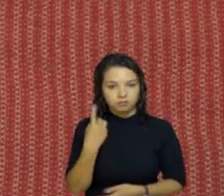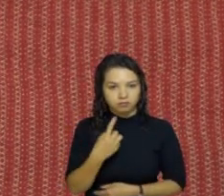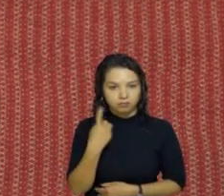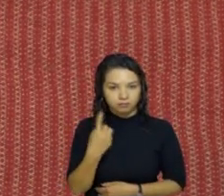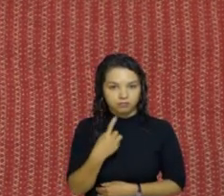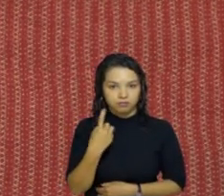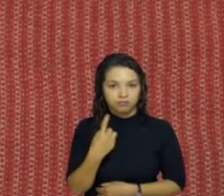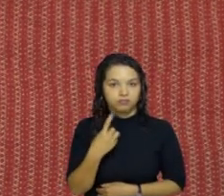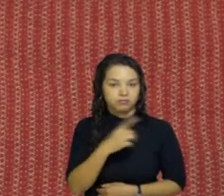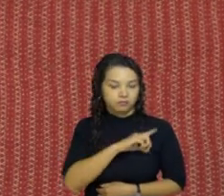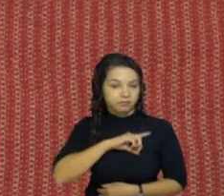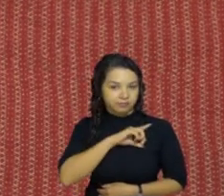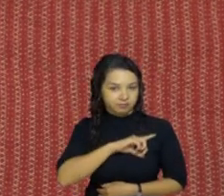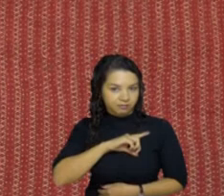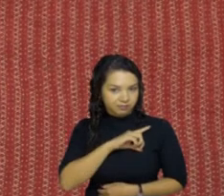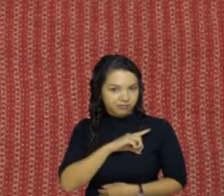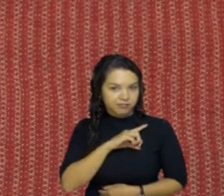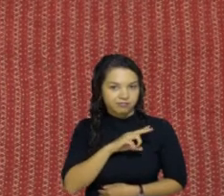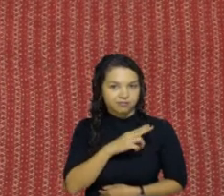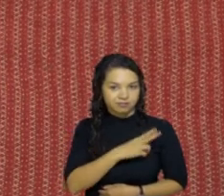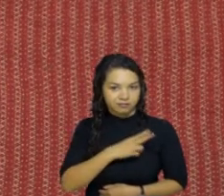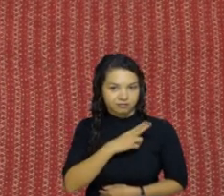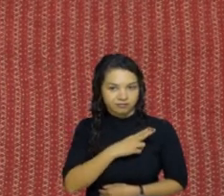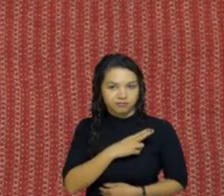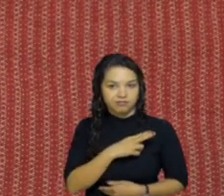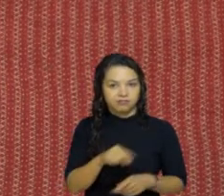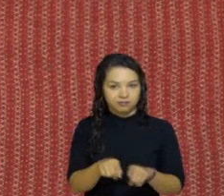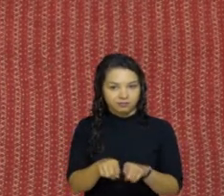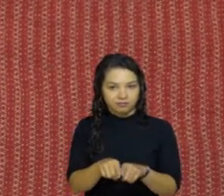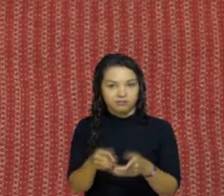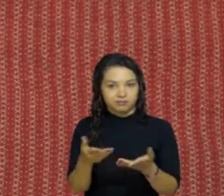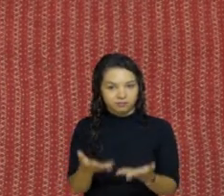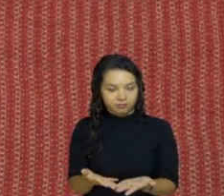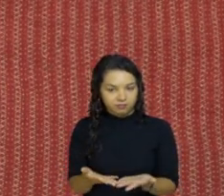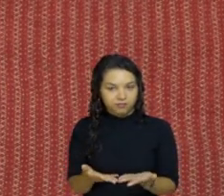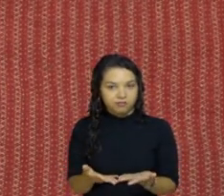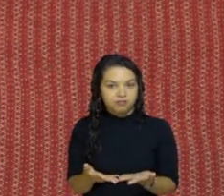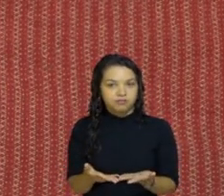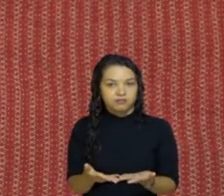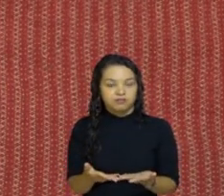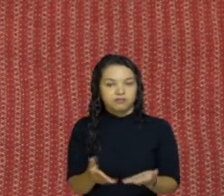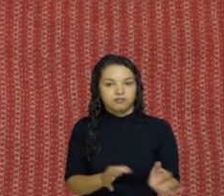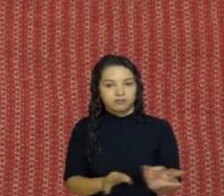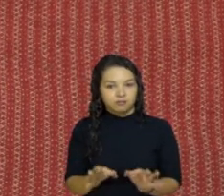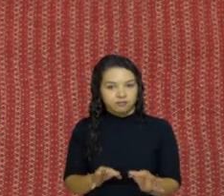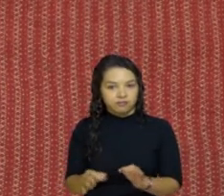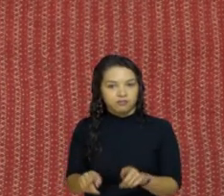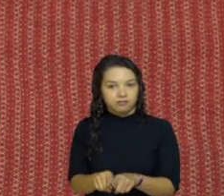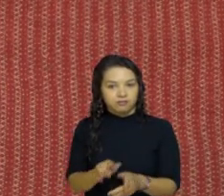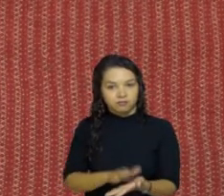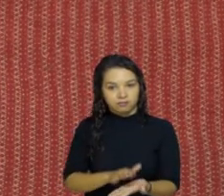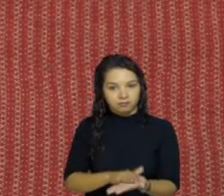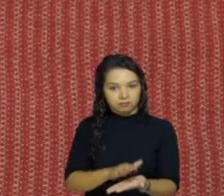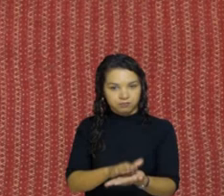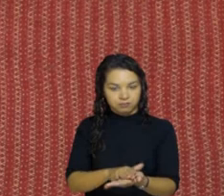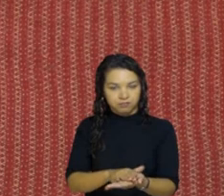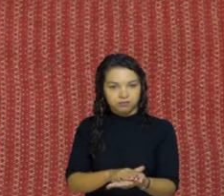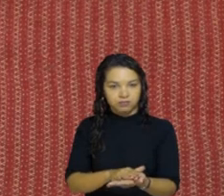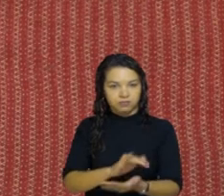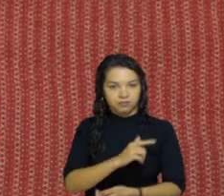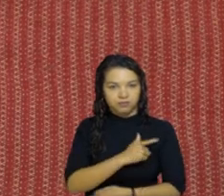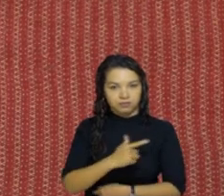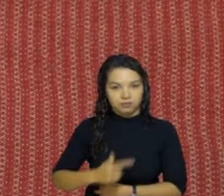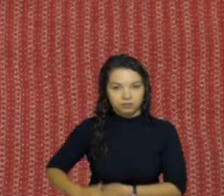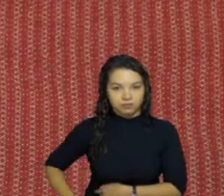seu trabalho, pelo seu, a sua maneira de fazer a gestão. Aliás, parabenizar o governador Jorginho Melo, que o sucesso